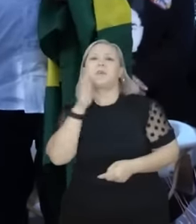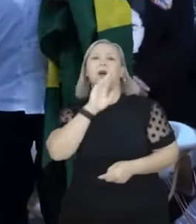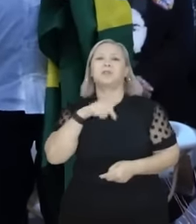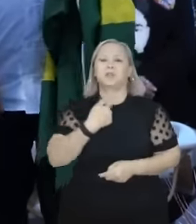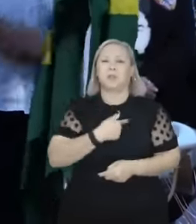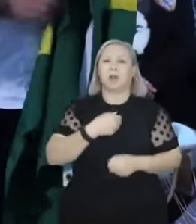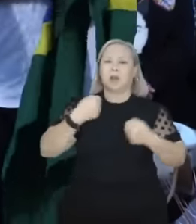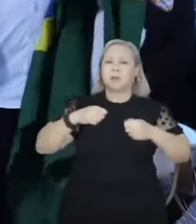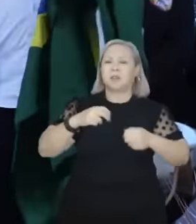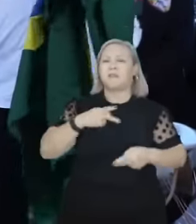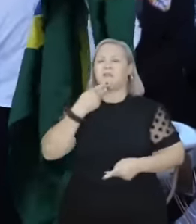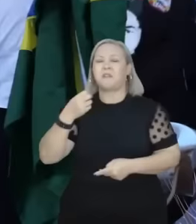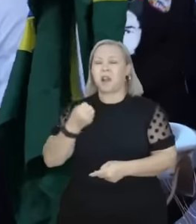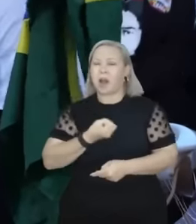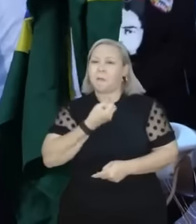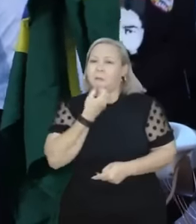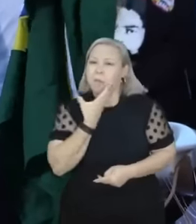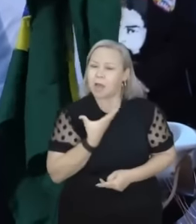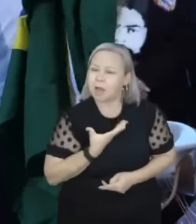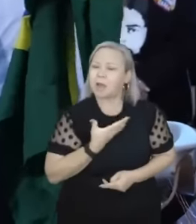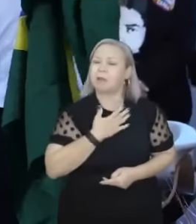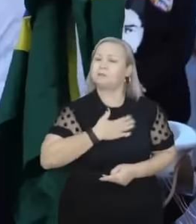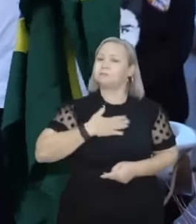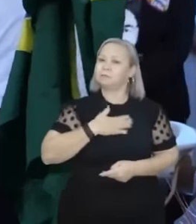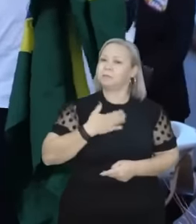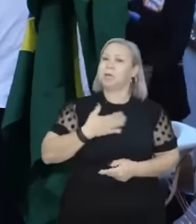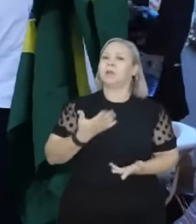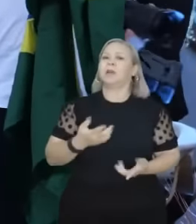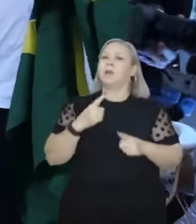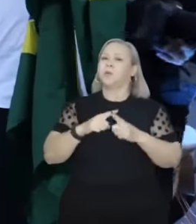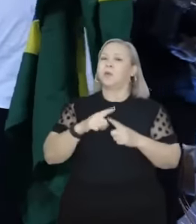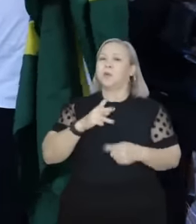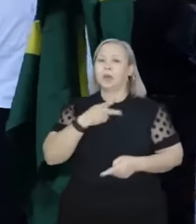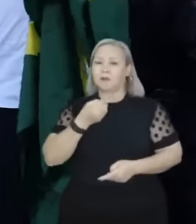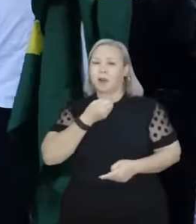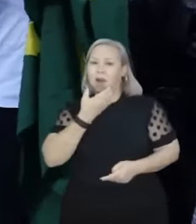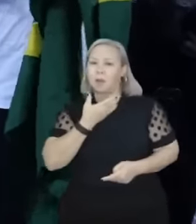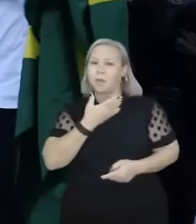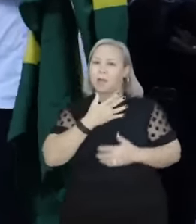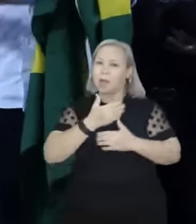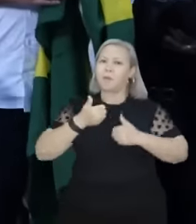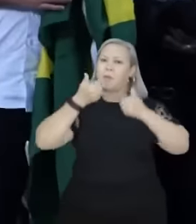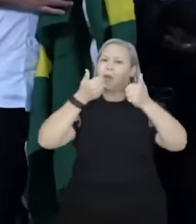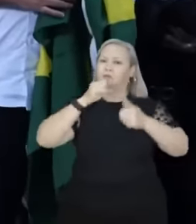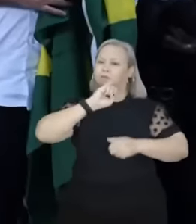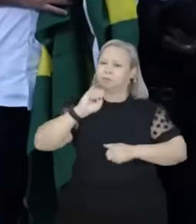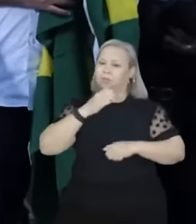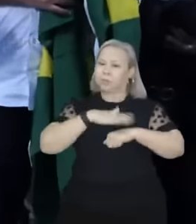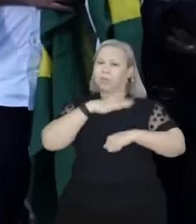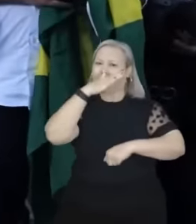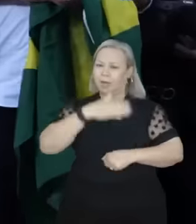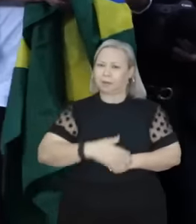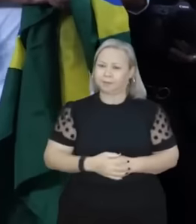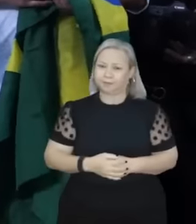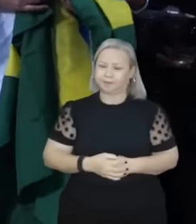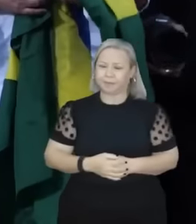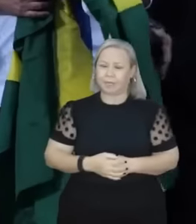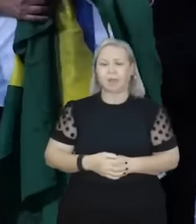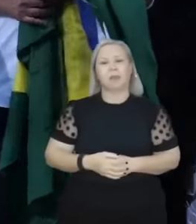fala bem de nós, porque falar bem é muito mais proveitoso. Gente do coração,